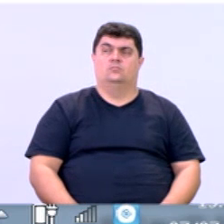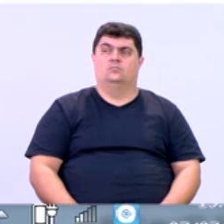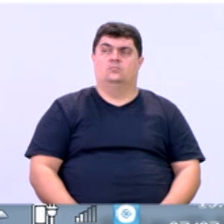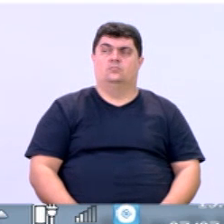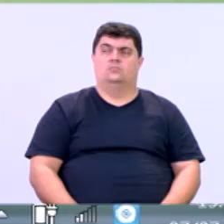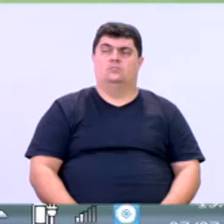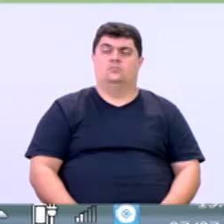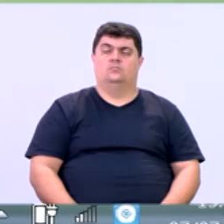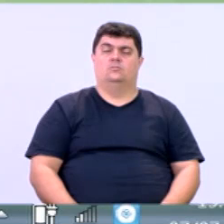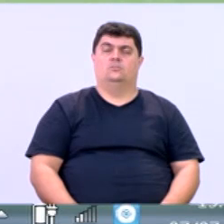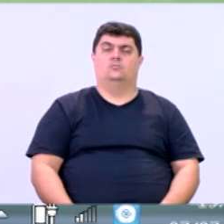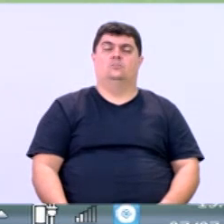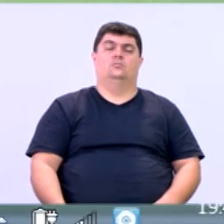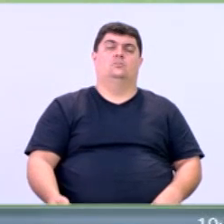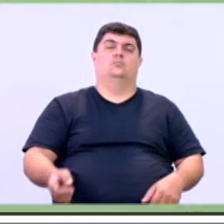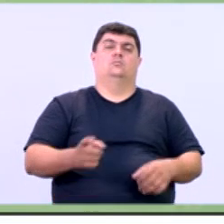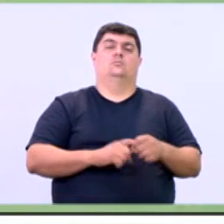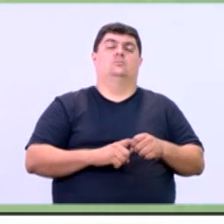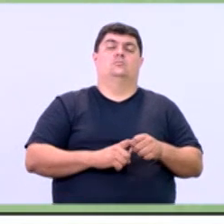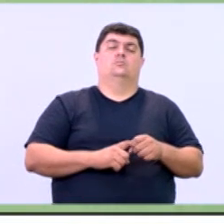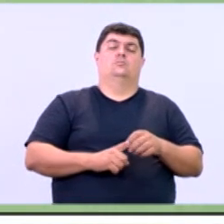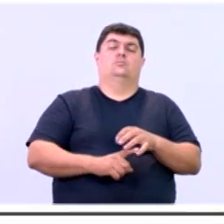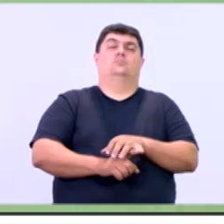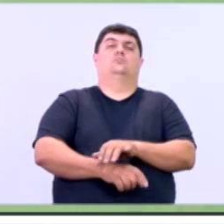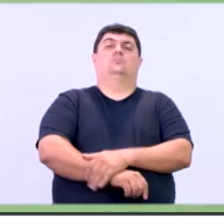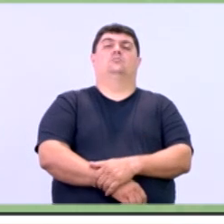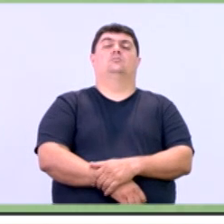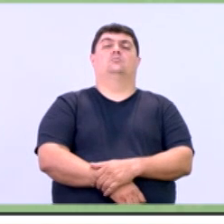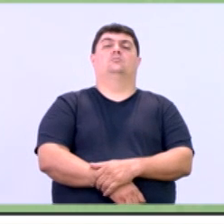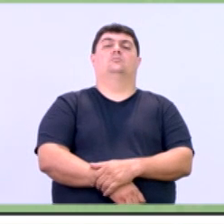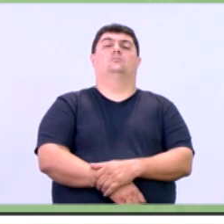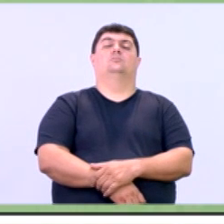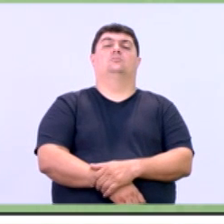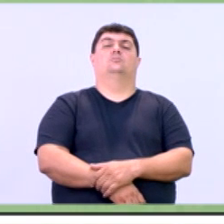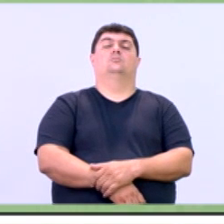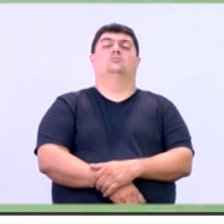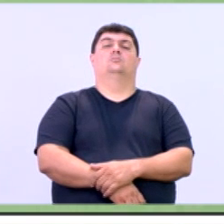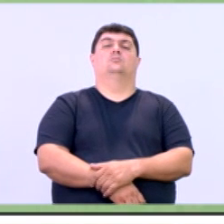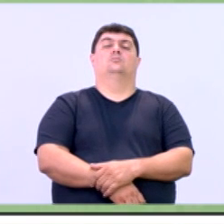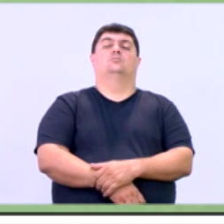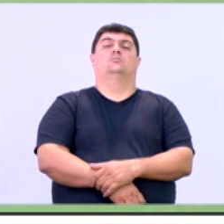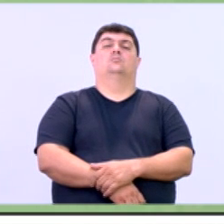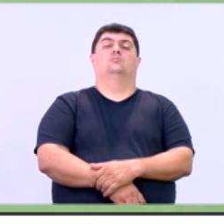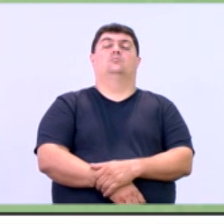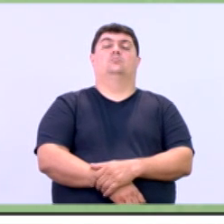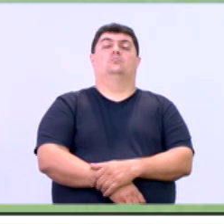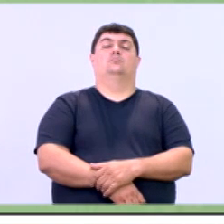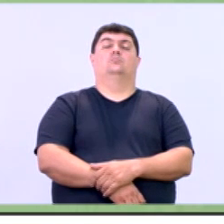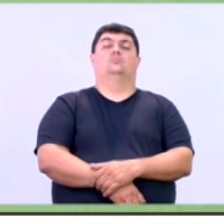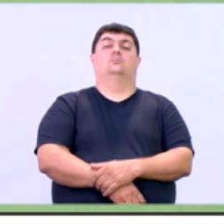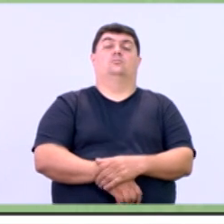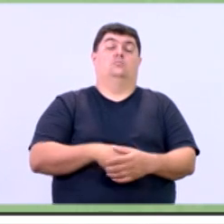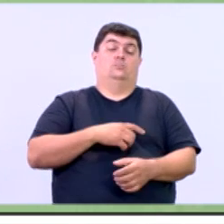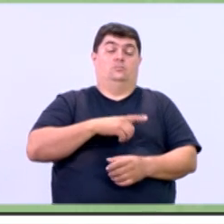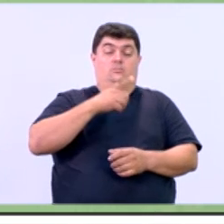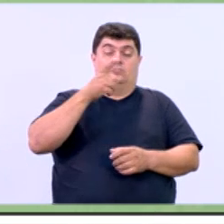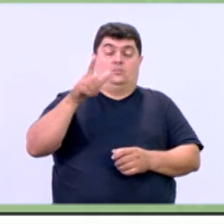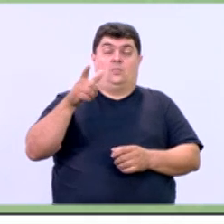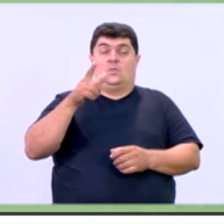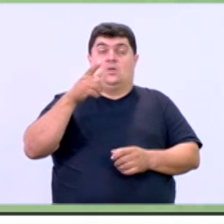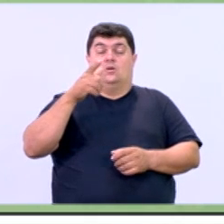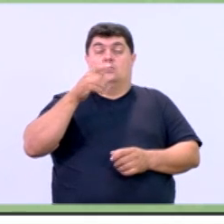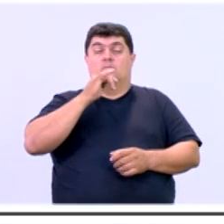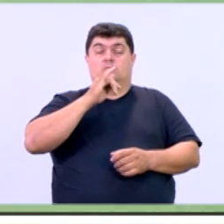Vamos voltar agora para a nossa página. Aqui. E aí nós temos o quê? Mais um formulário de exemplo